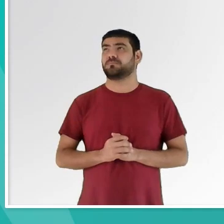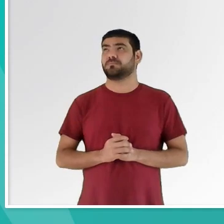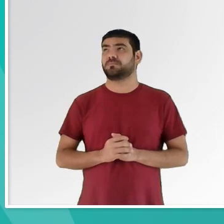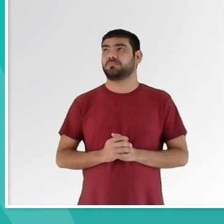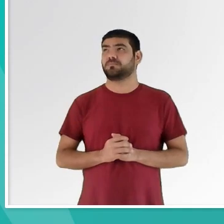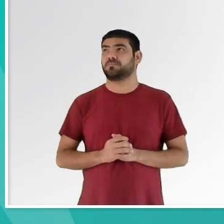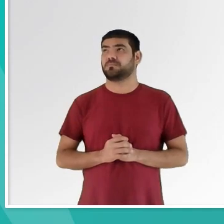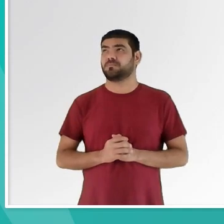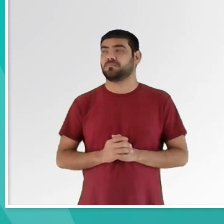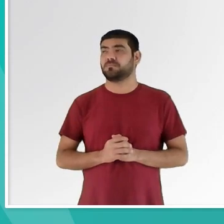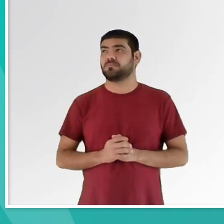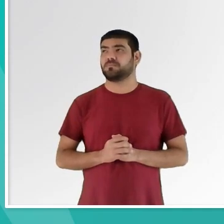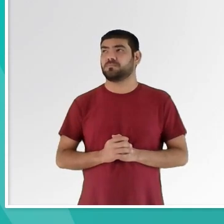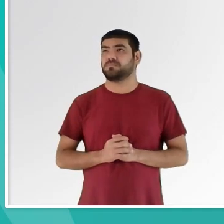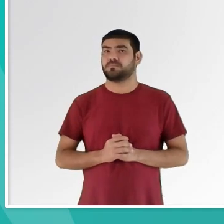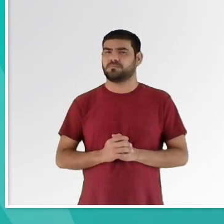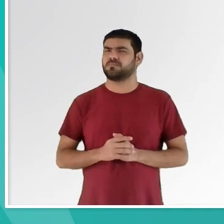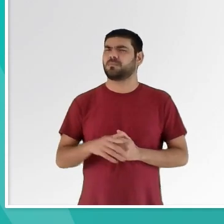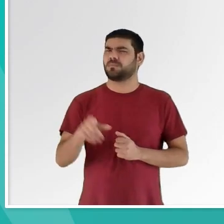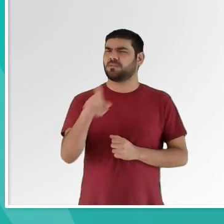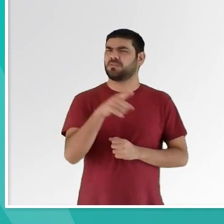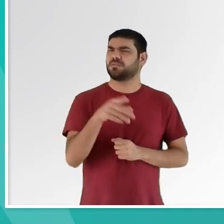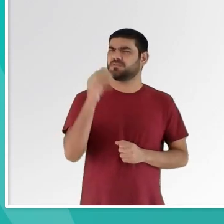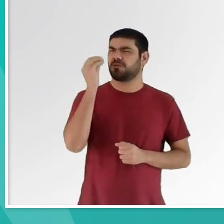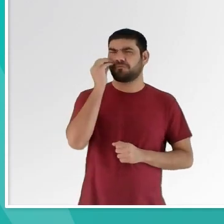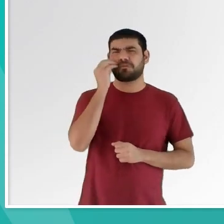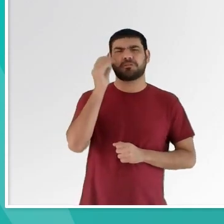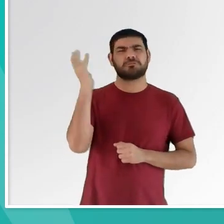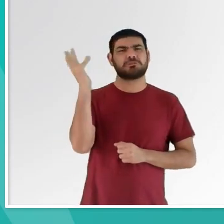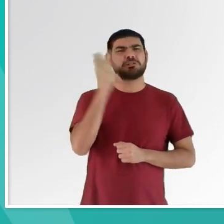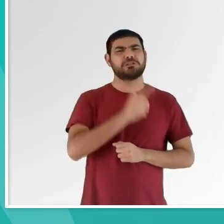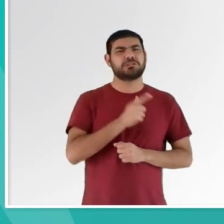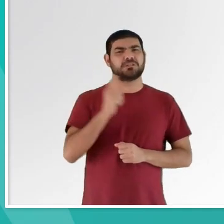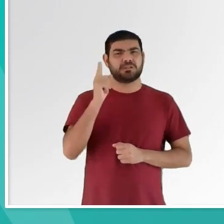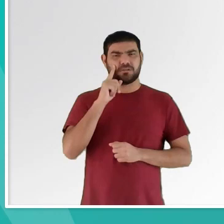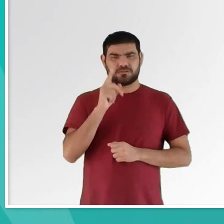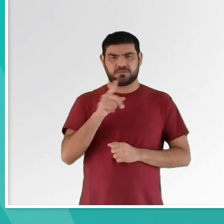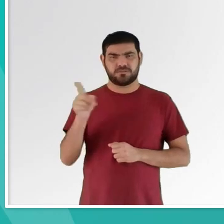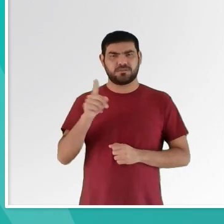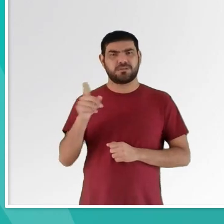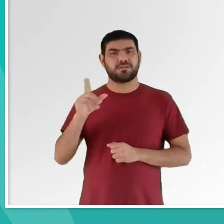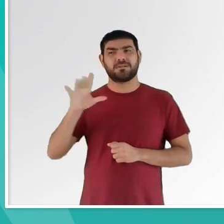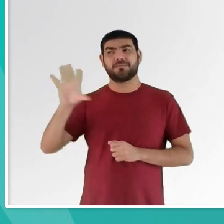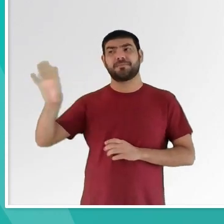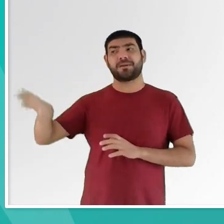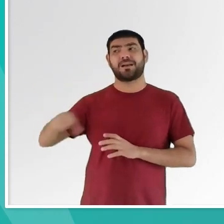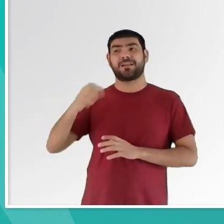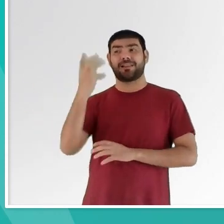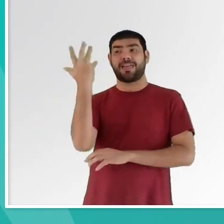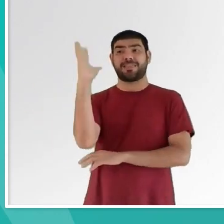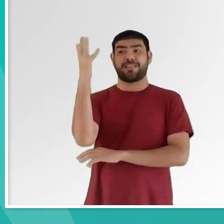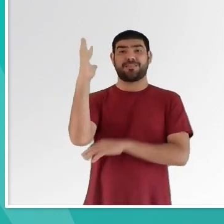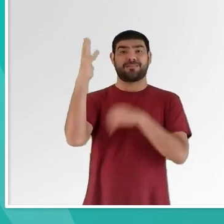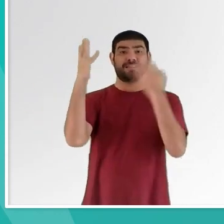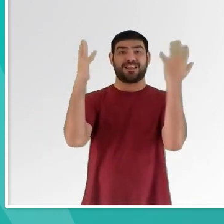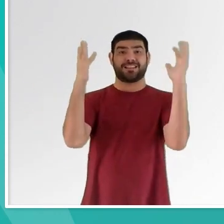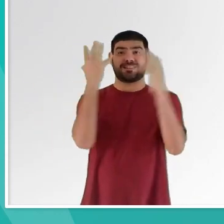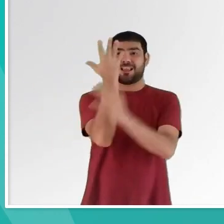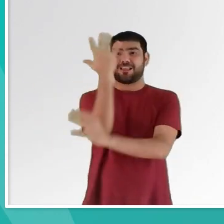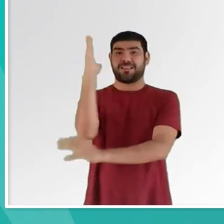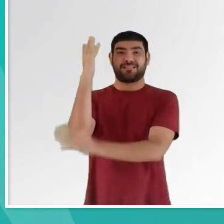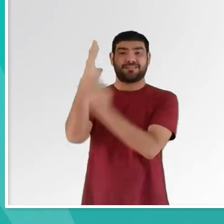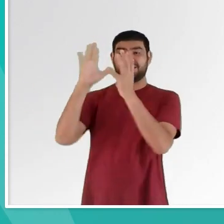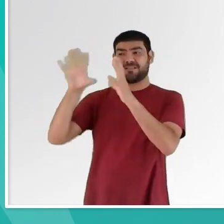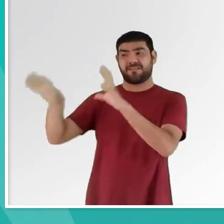artístico. Vocês estão vendo que obras lindas, não é verdade? Tudo tirado da natureza. Vocês perceberam a quantidade de tempo que leva